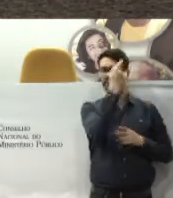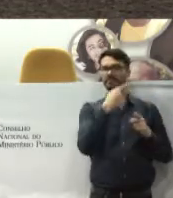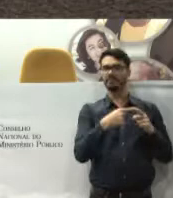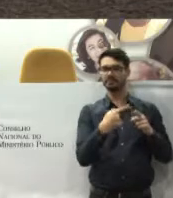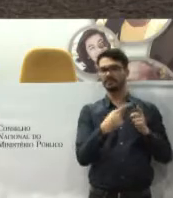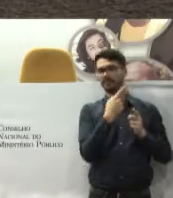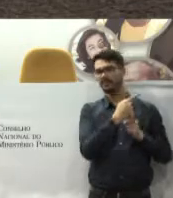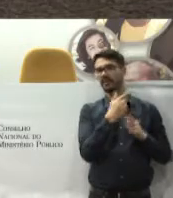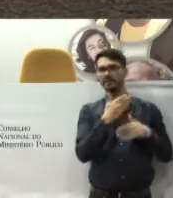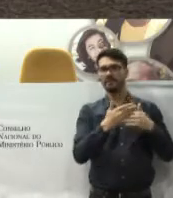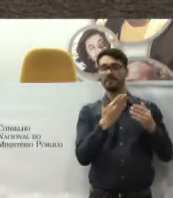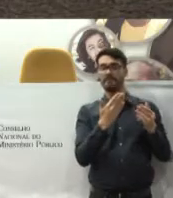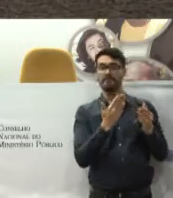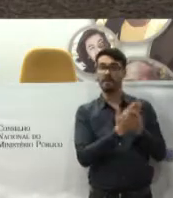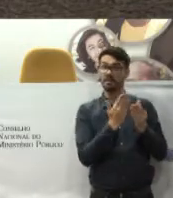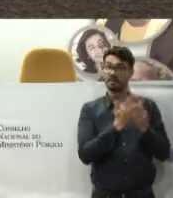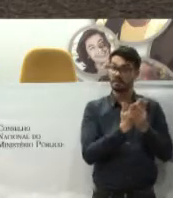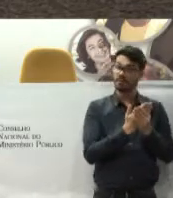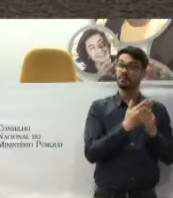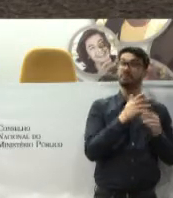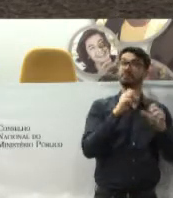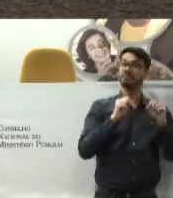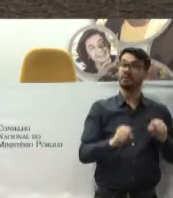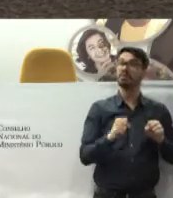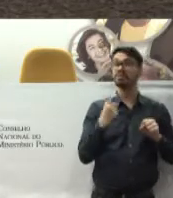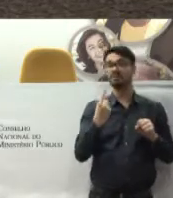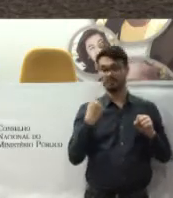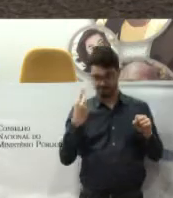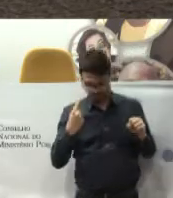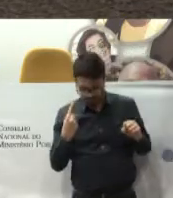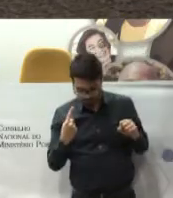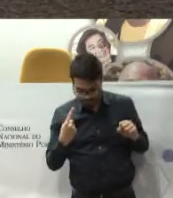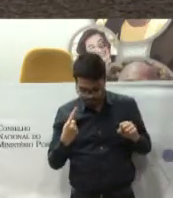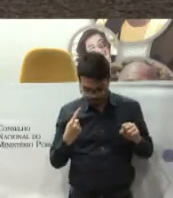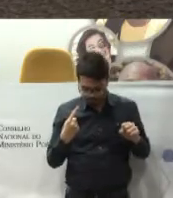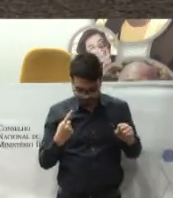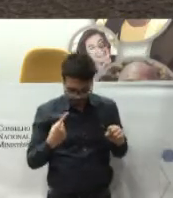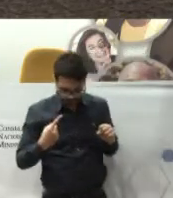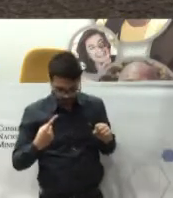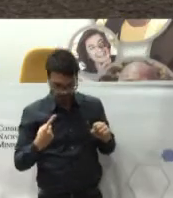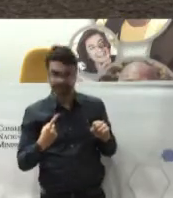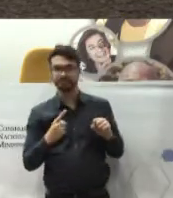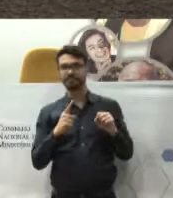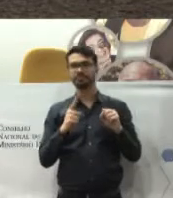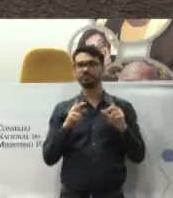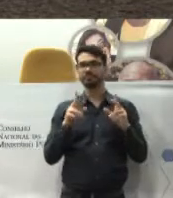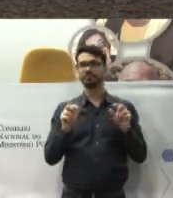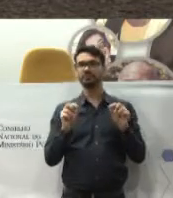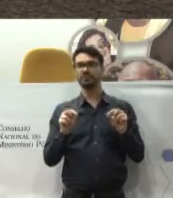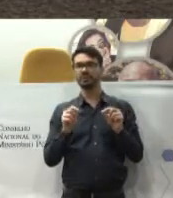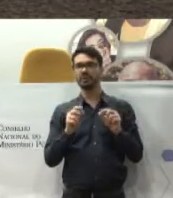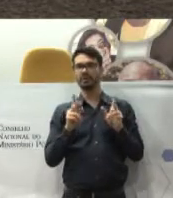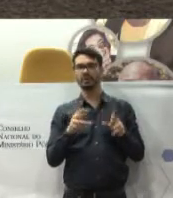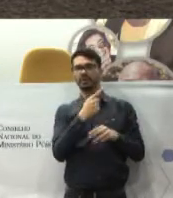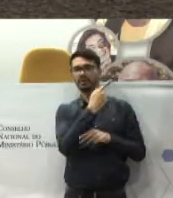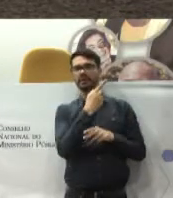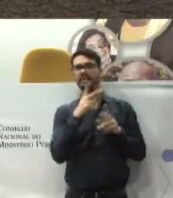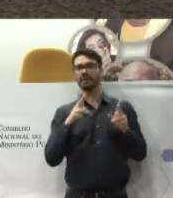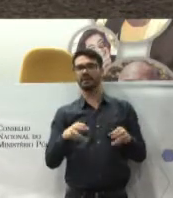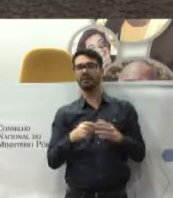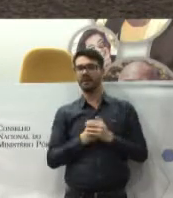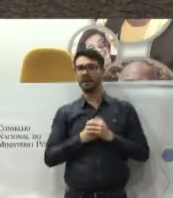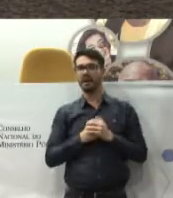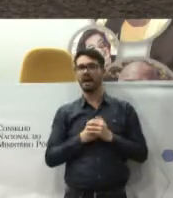o processo pode perfeitamente vir a ser individual. E o que a gente percebe que a Cíntia percebeu muito bem no caso dela? Que